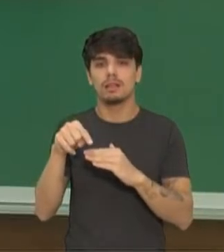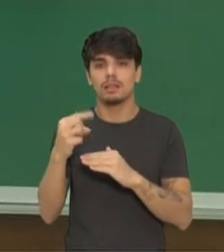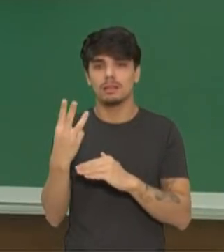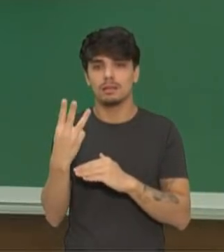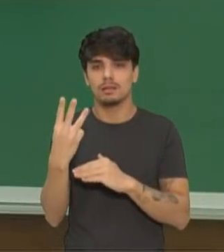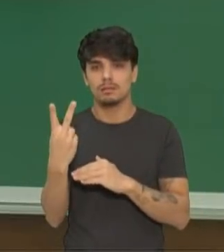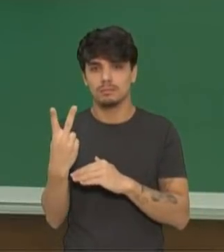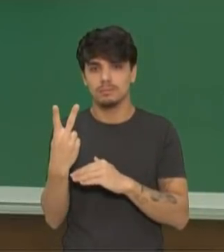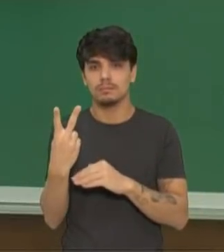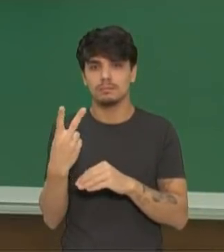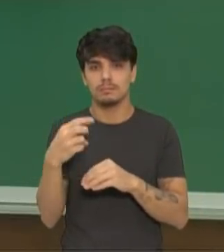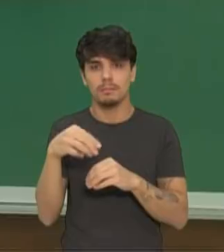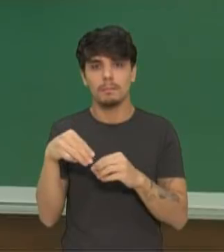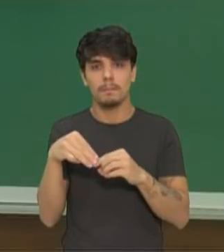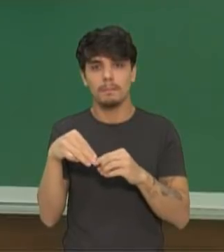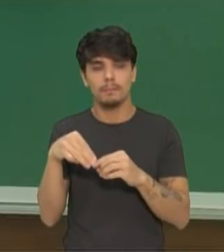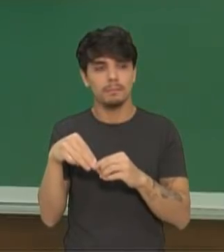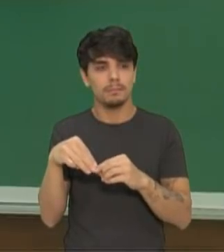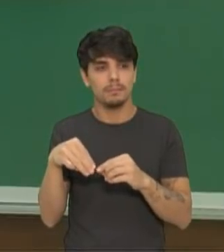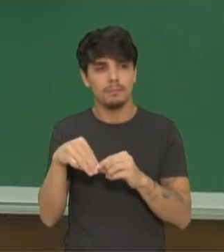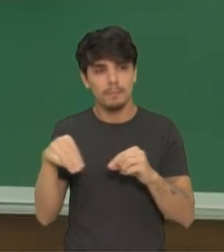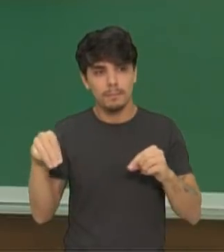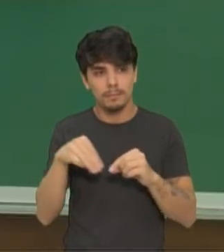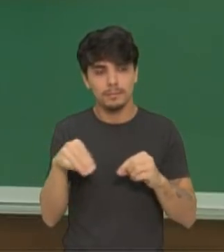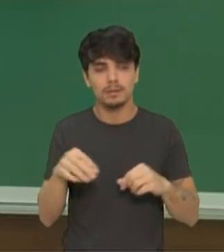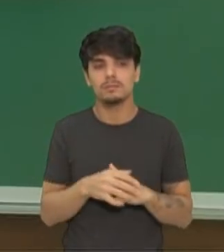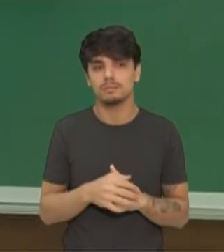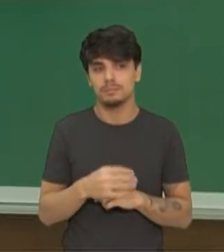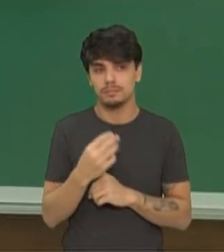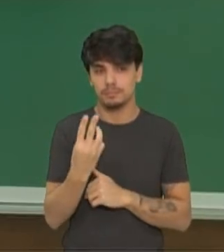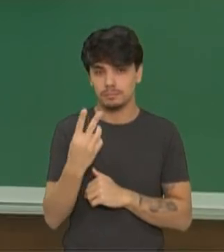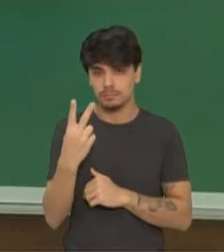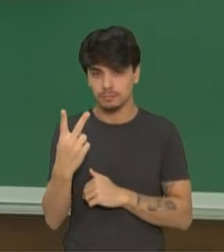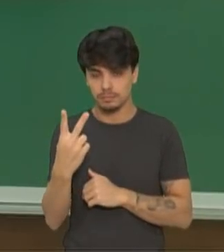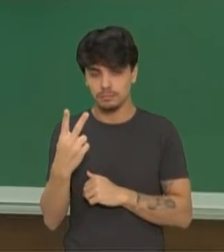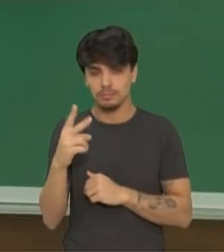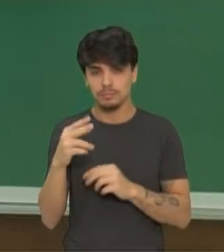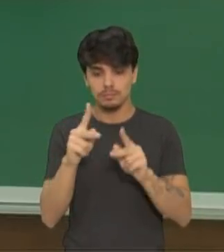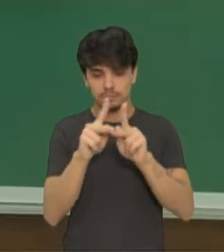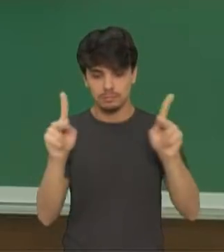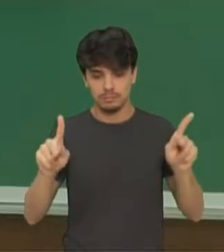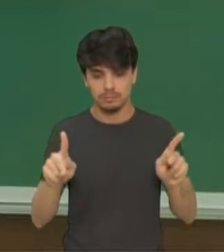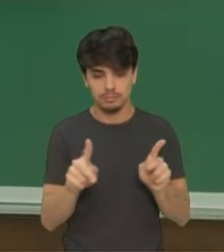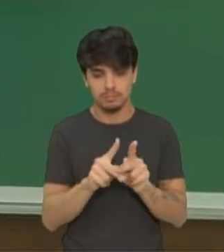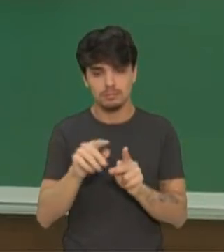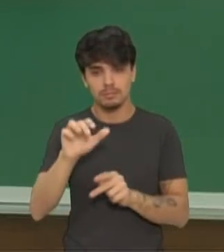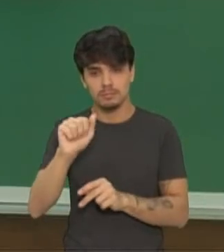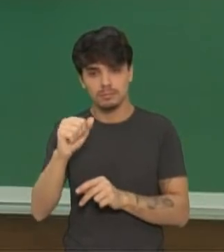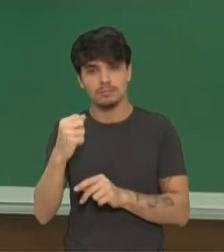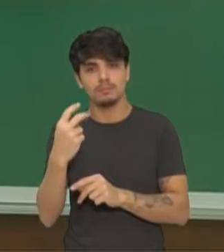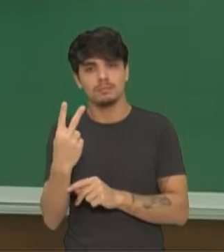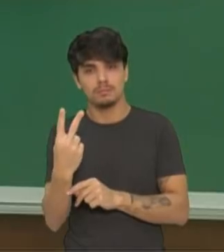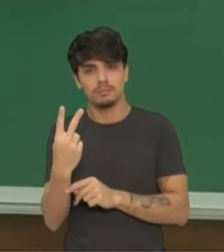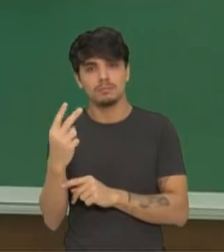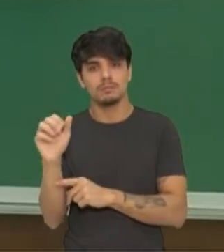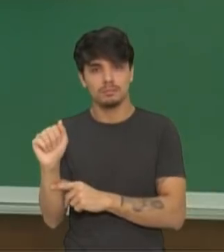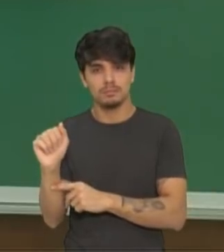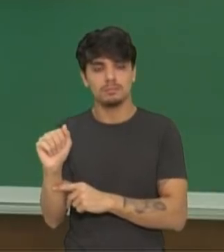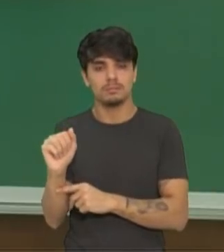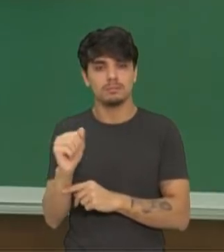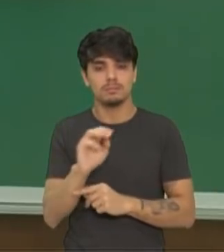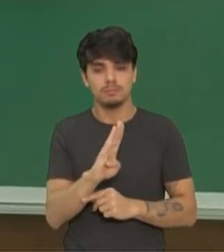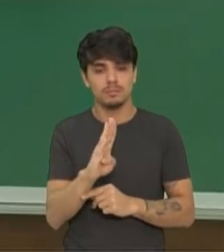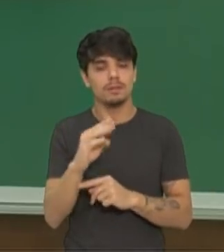32 metros, né? Então, 32 é o perímetro. A mais A, 2A. B mais B, 2B.